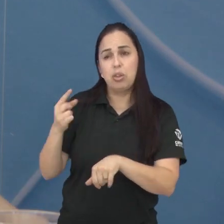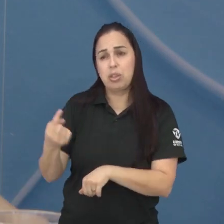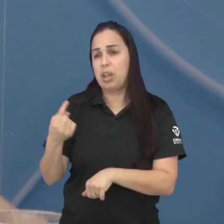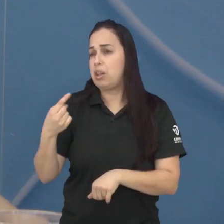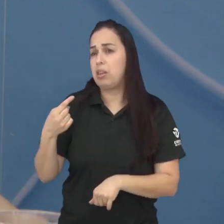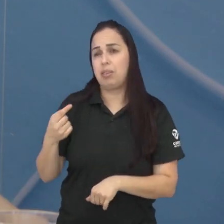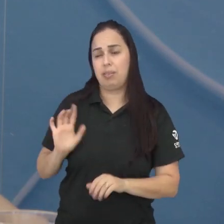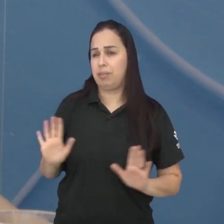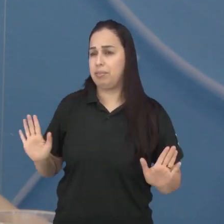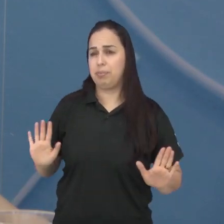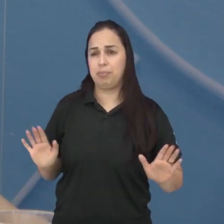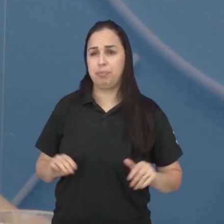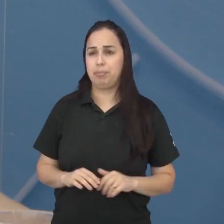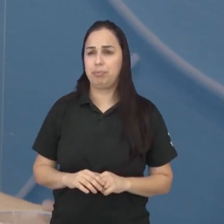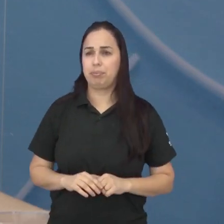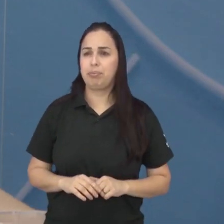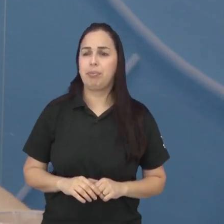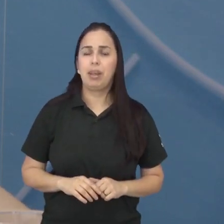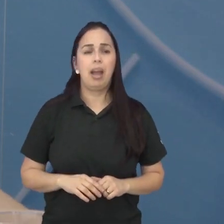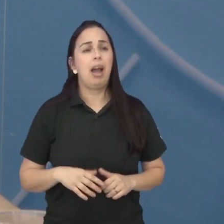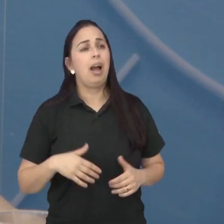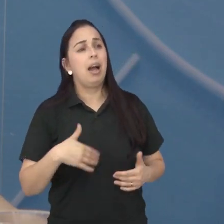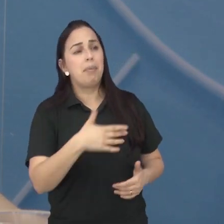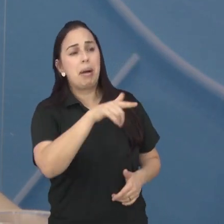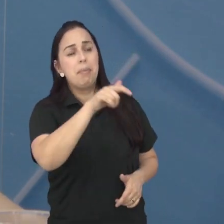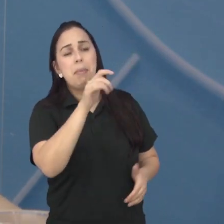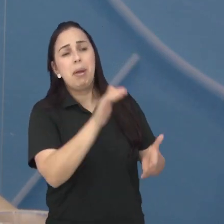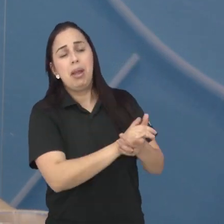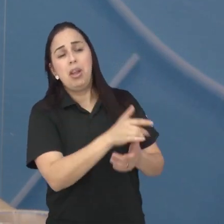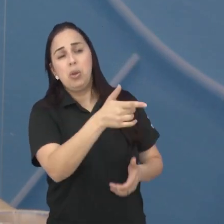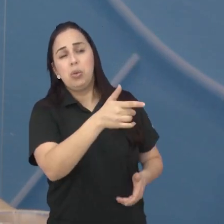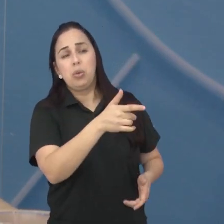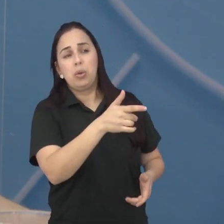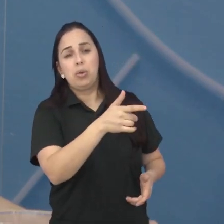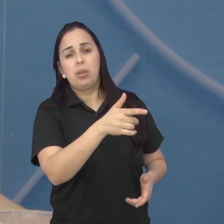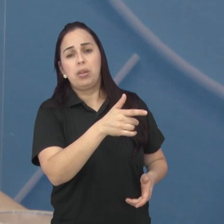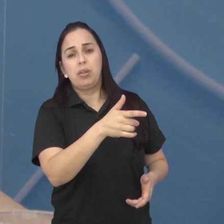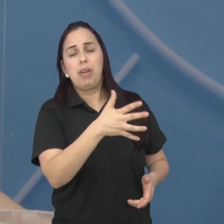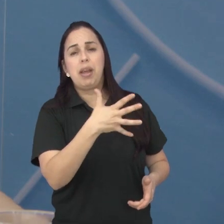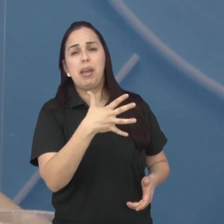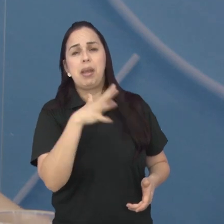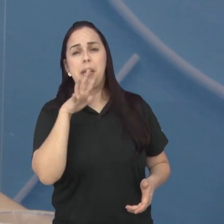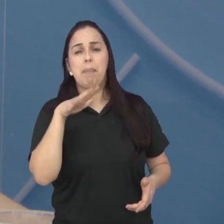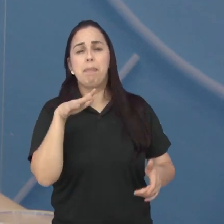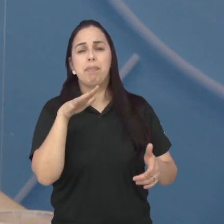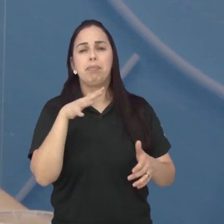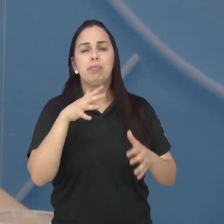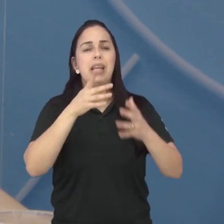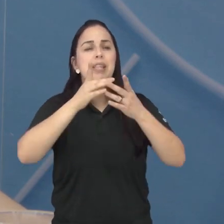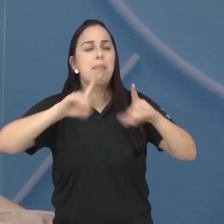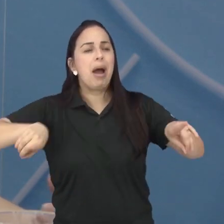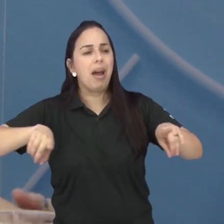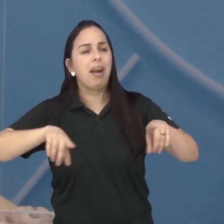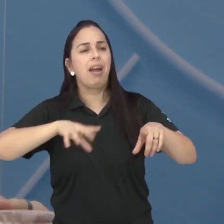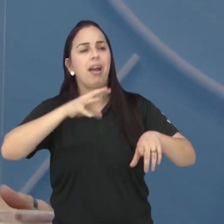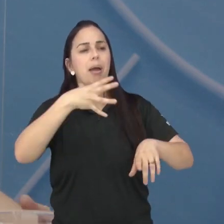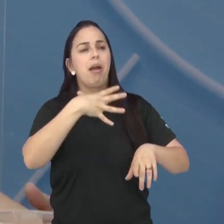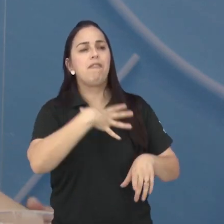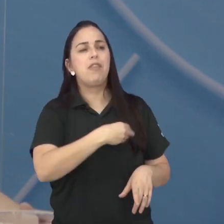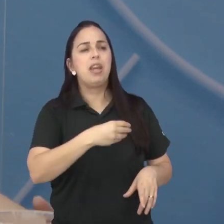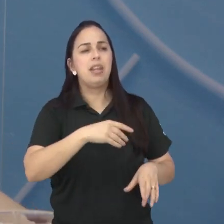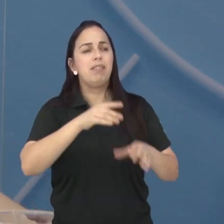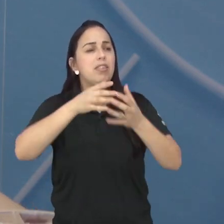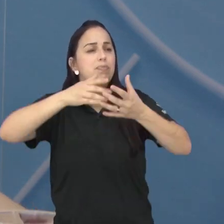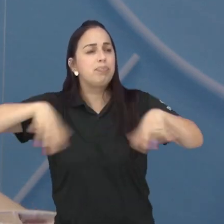sozinha, né? Ai, mas ele, né, vai tirar minha filha de mim, sabe? Essas coisas. É